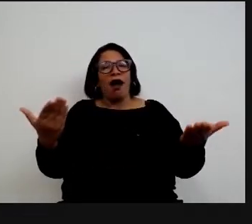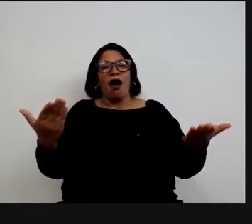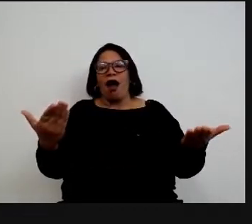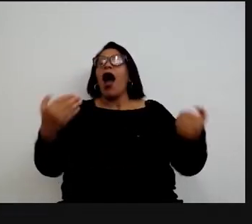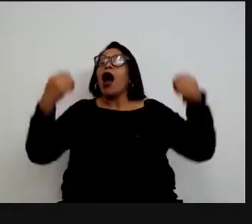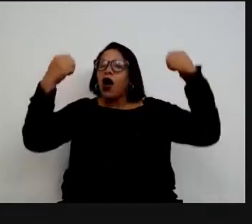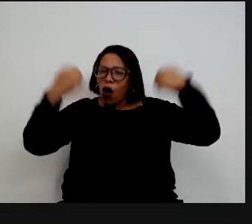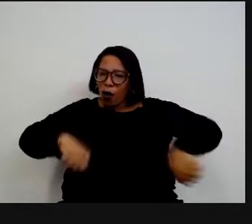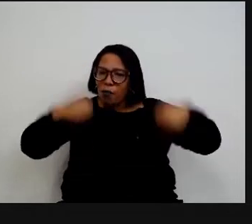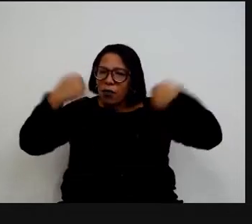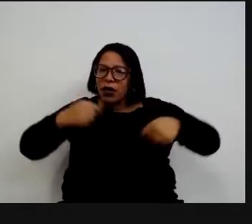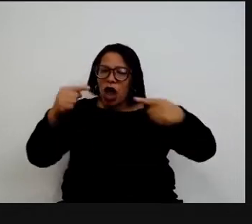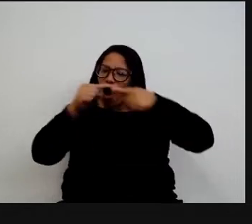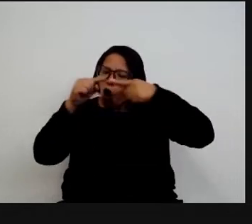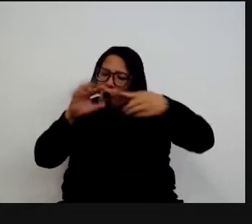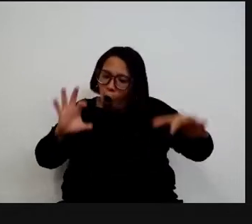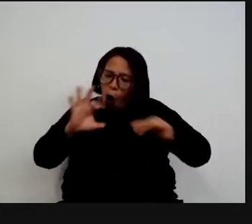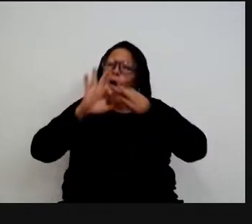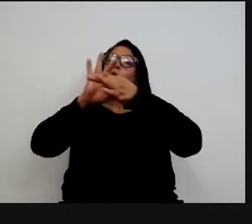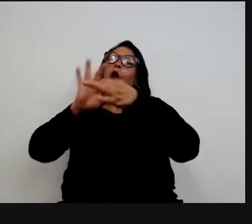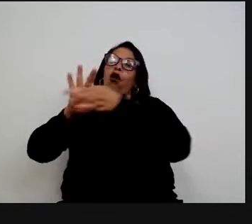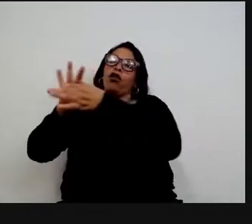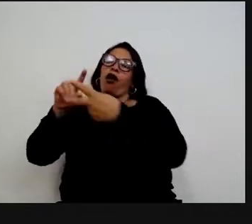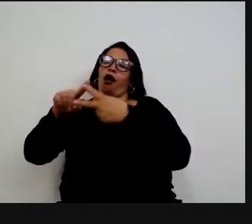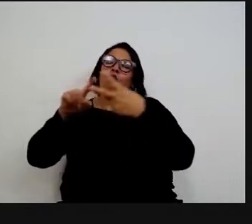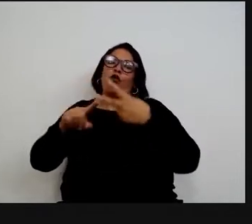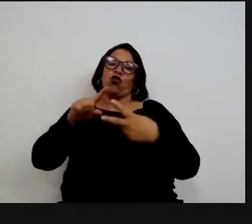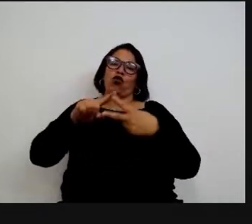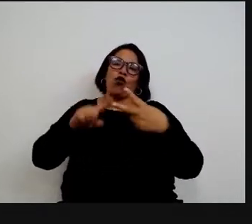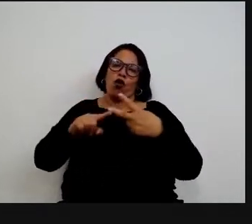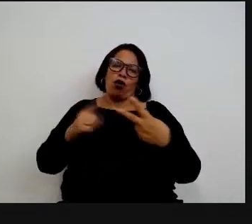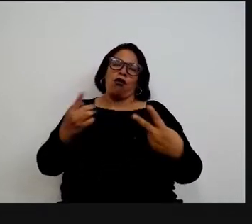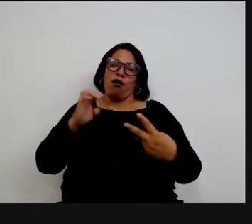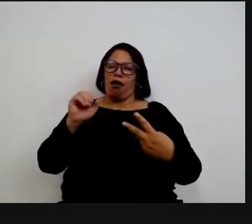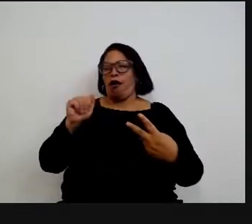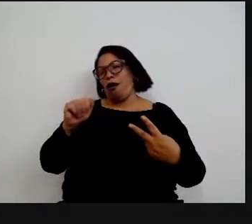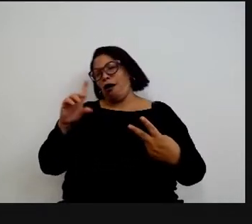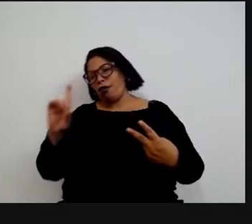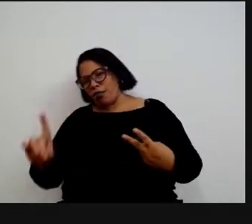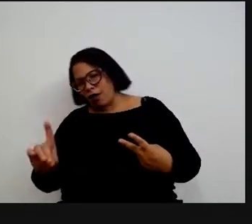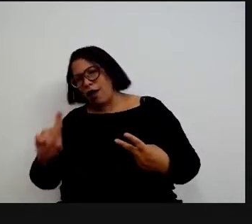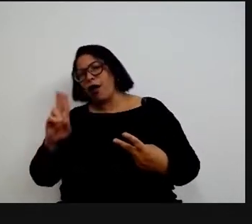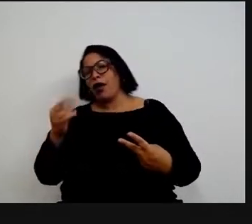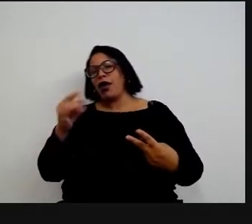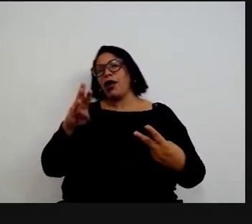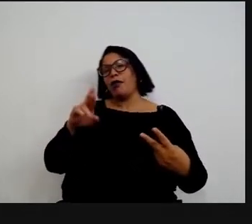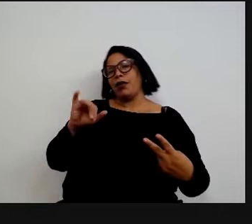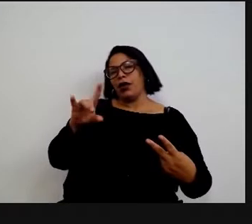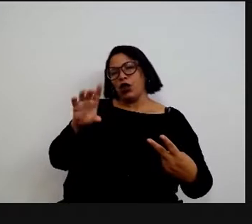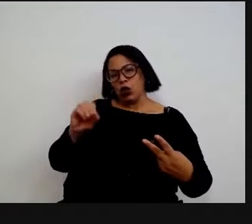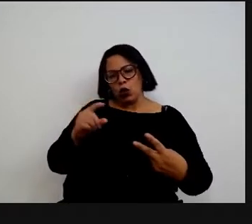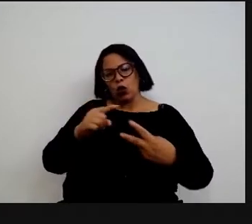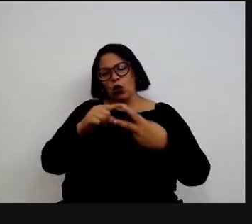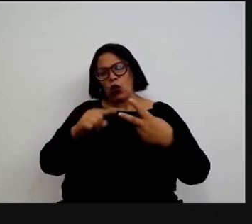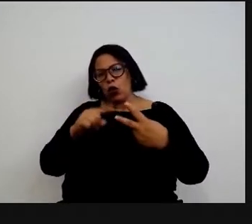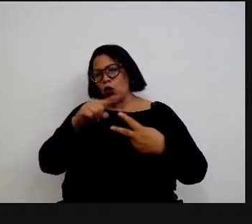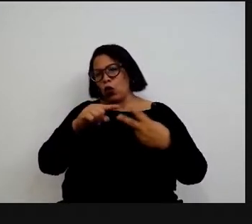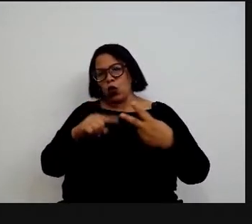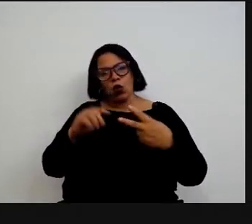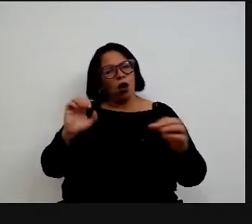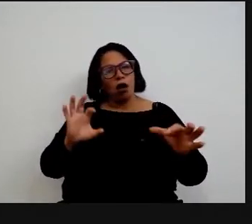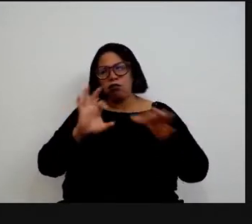mais numa escola. Claro que tem o EAD total mesmo, que é o